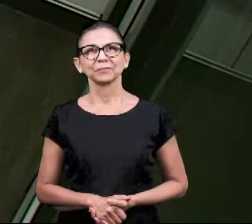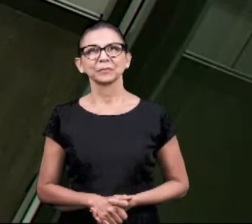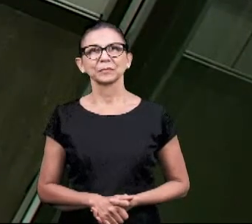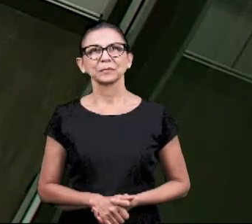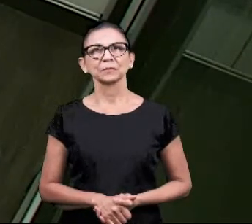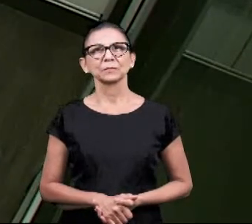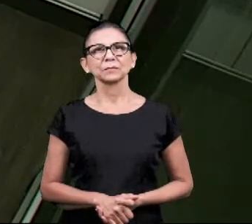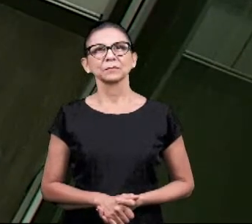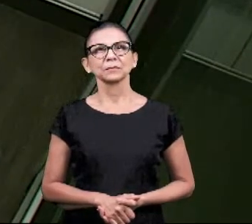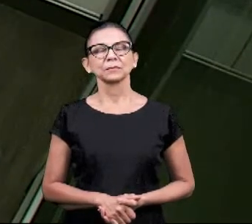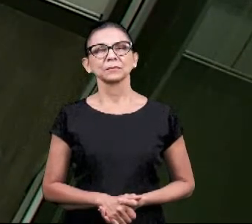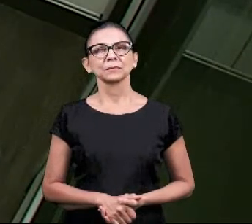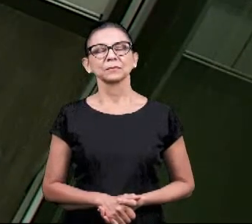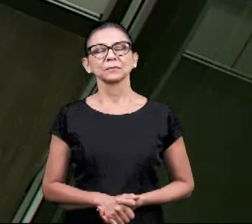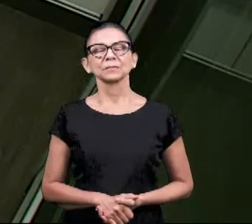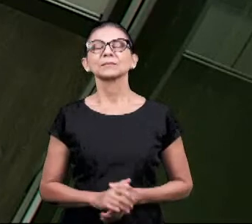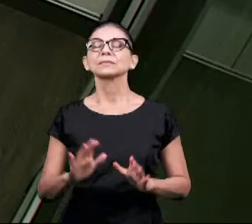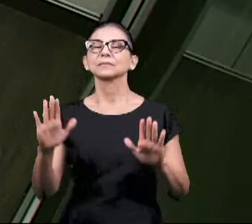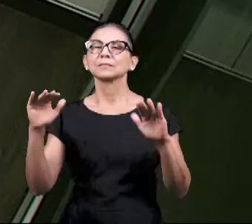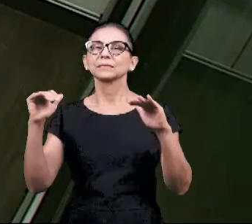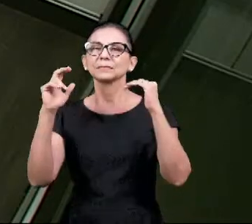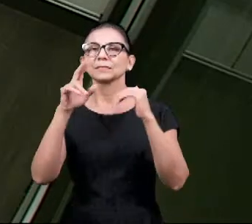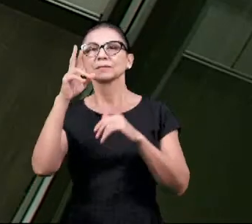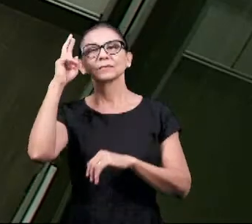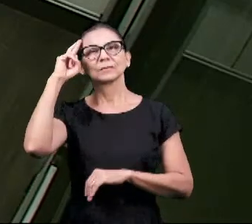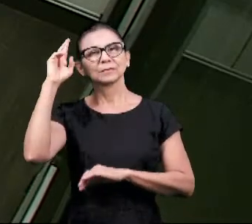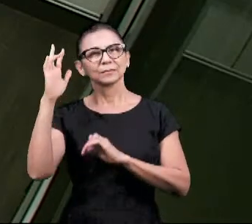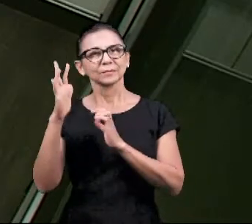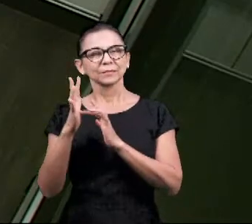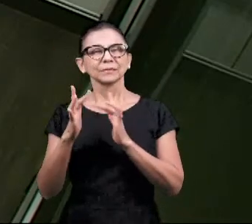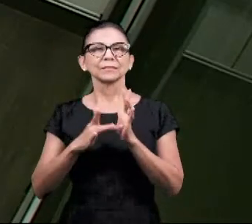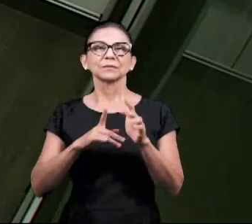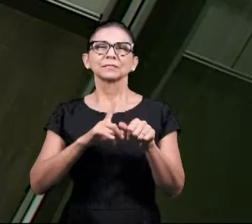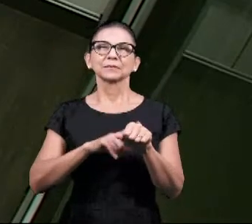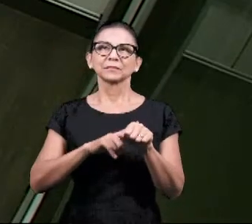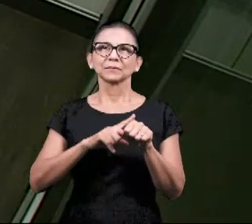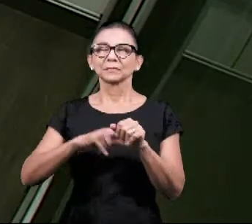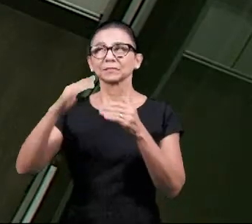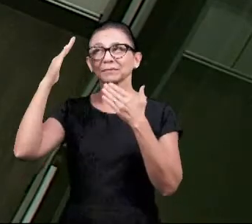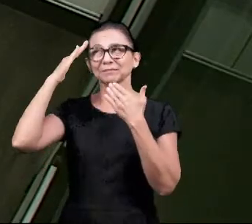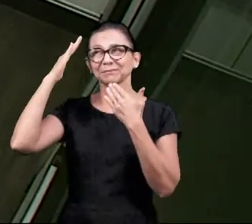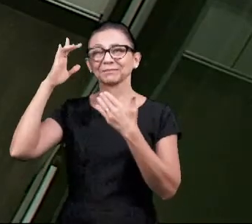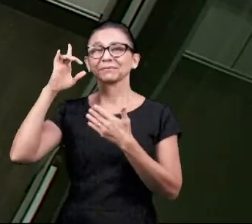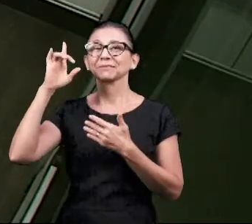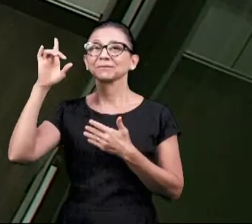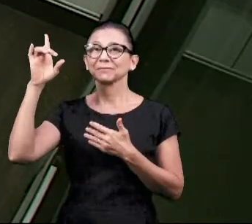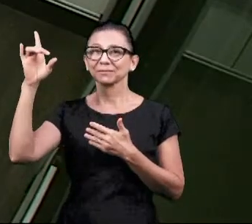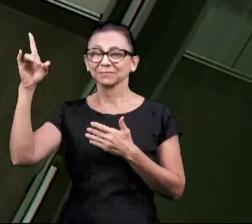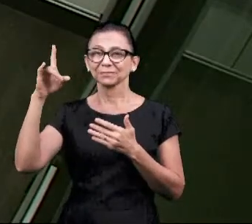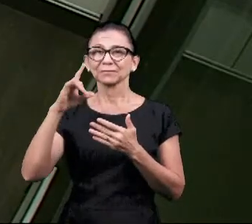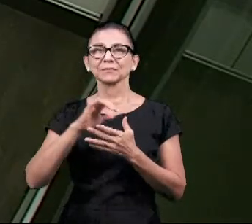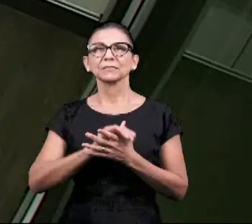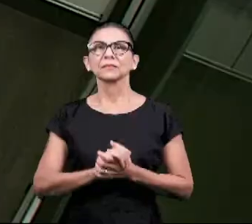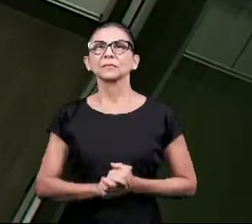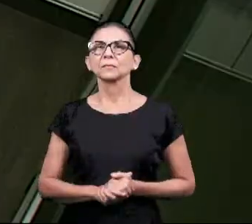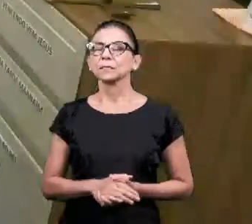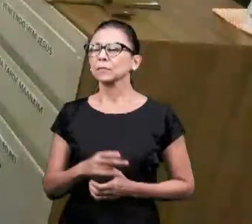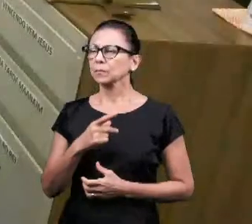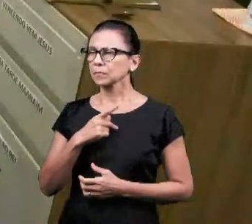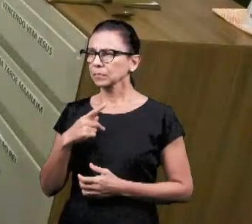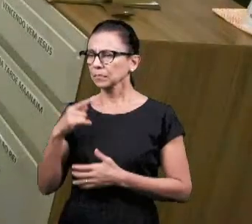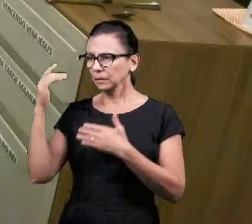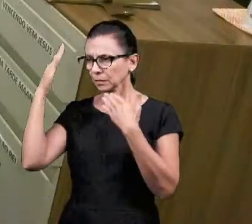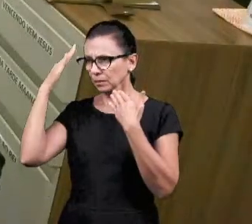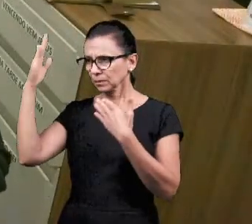Ok. Louvado seja o nome do nosso Senhor Jesus. Momento de gratidão ali, né? Amém. Louvado seja o nome do Senhor. Pastor, nós queríamos agradecer